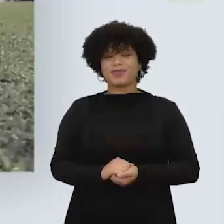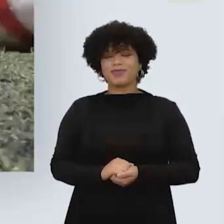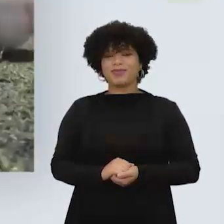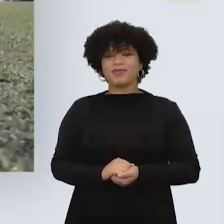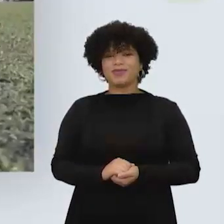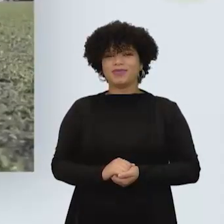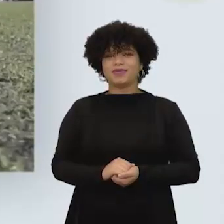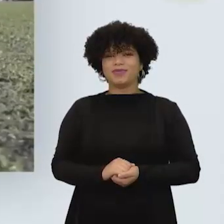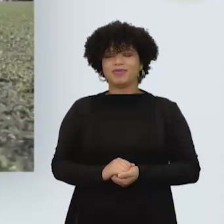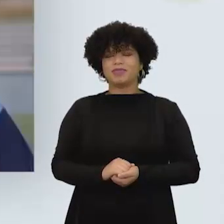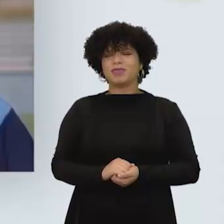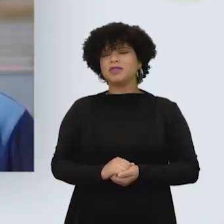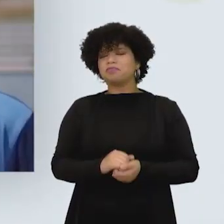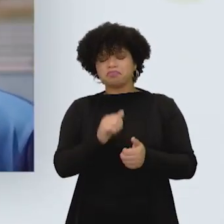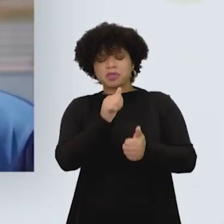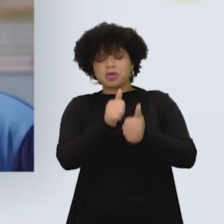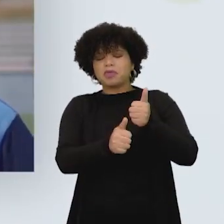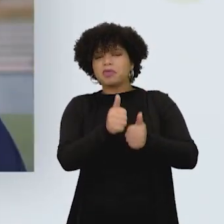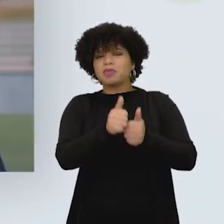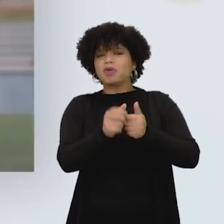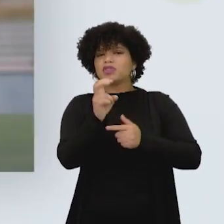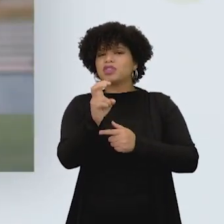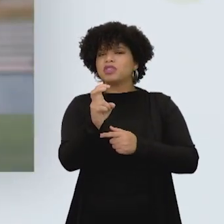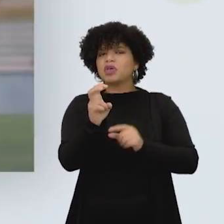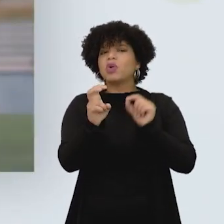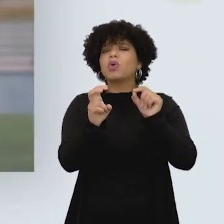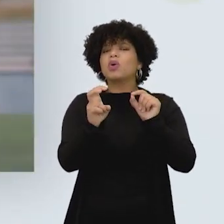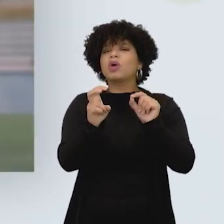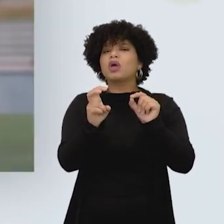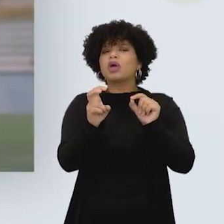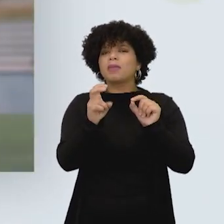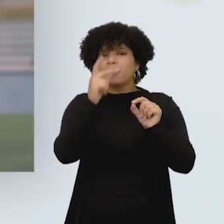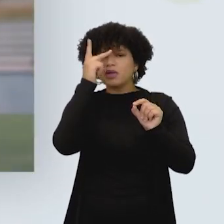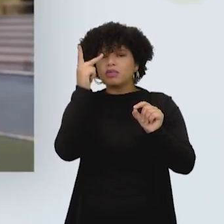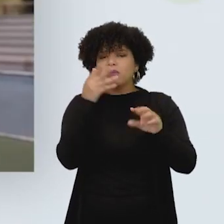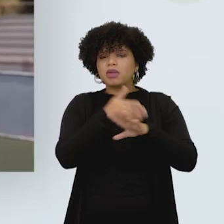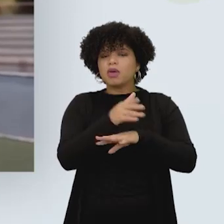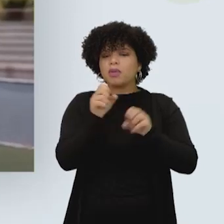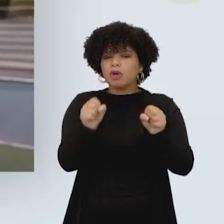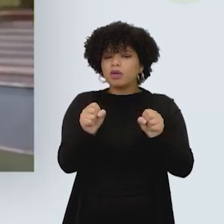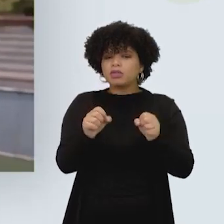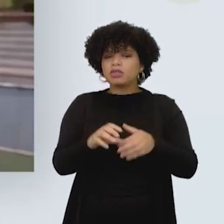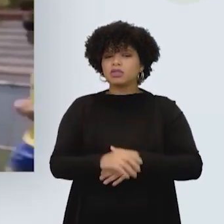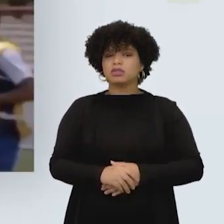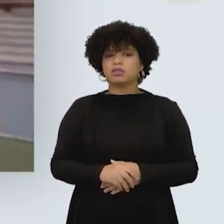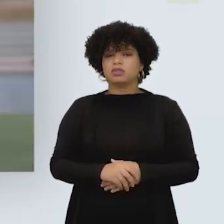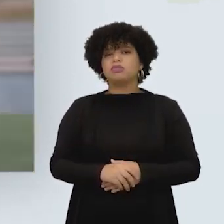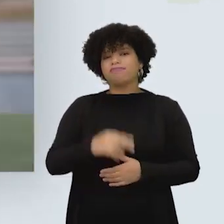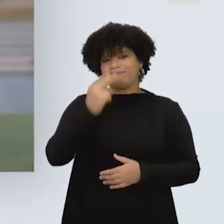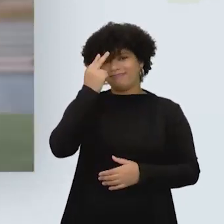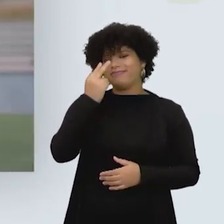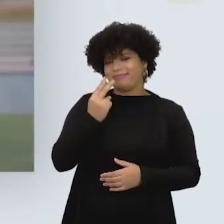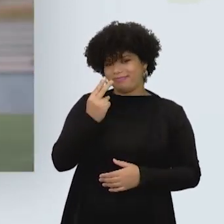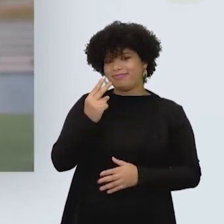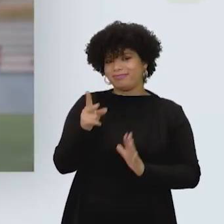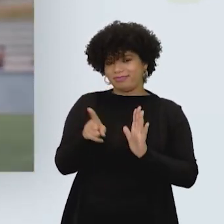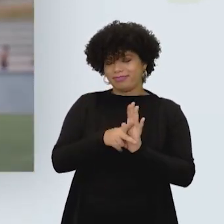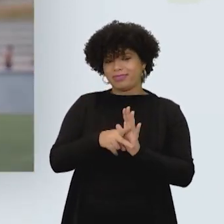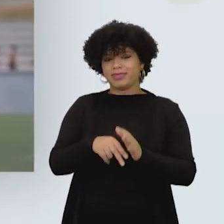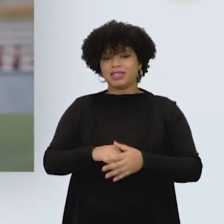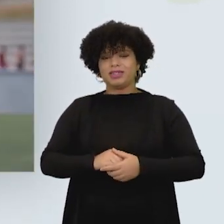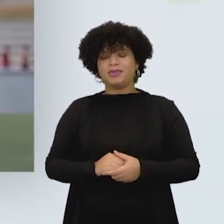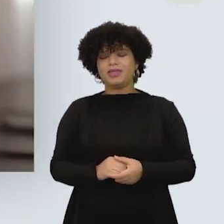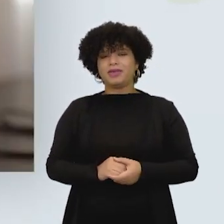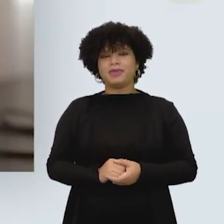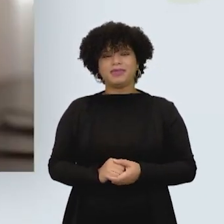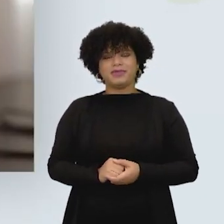Eu. Quem pode jogar futebol de 5? Primeiro, o atleta de linha tem que ser cego, é B1, né? Cego total. O goleiro enxerga, o